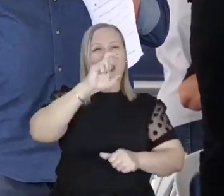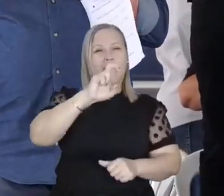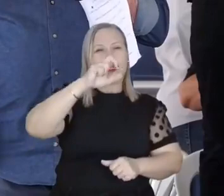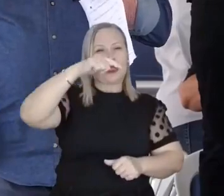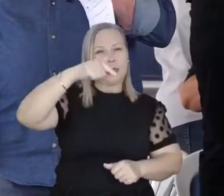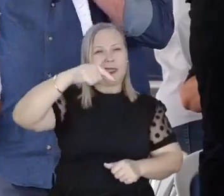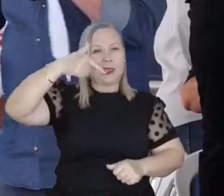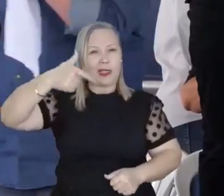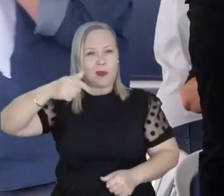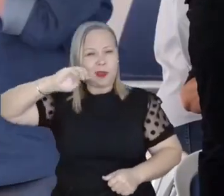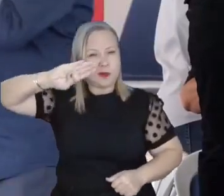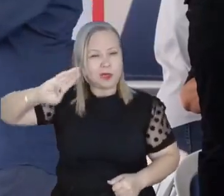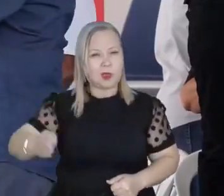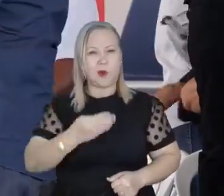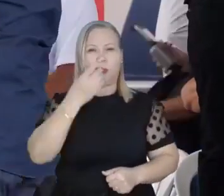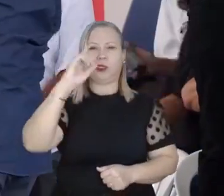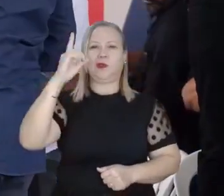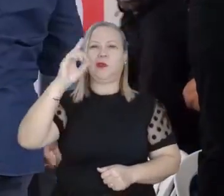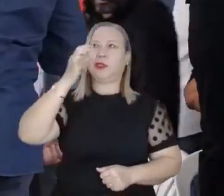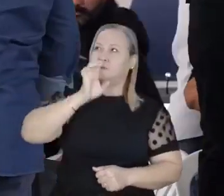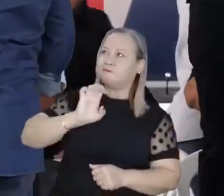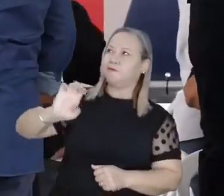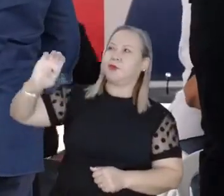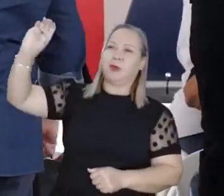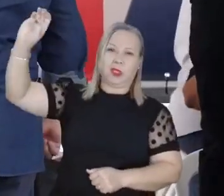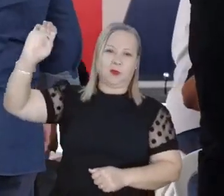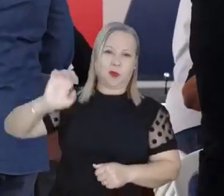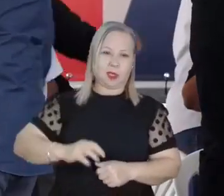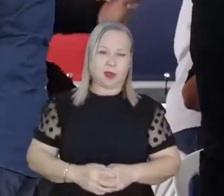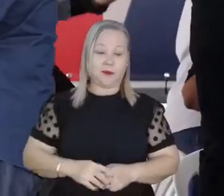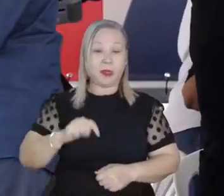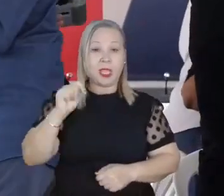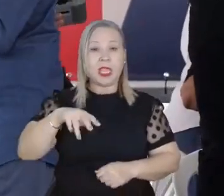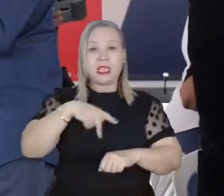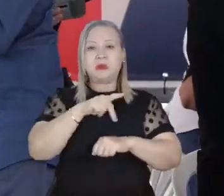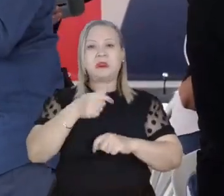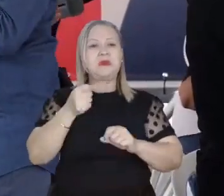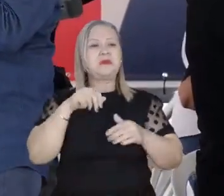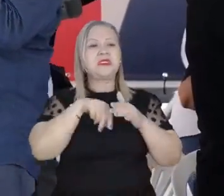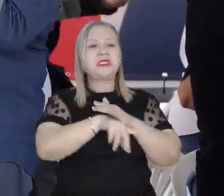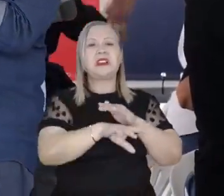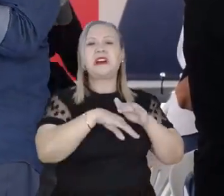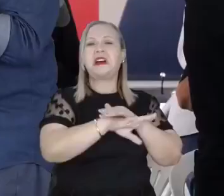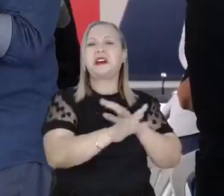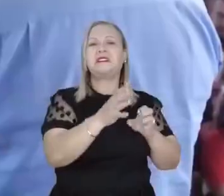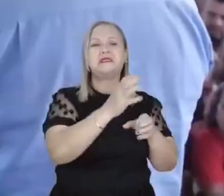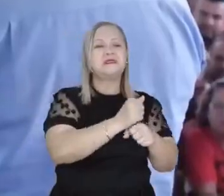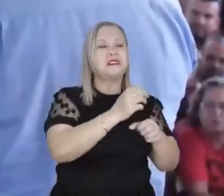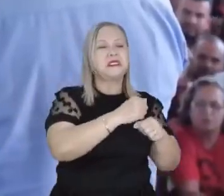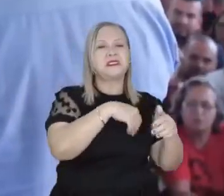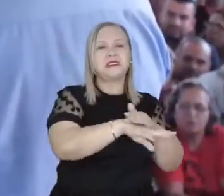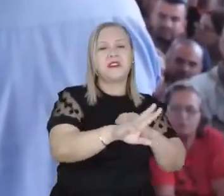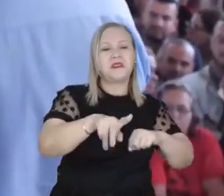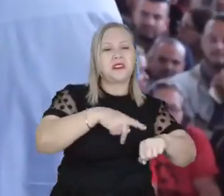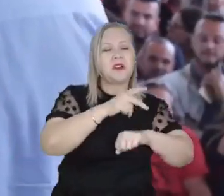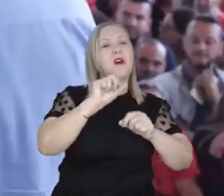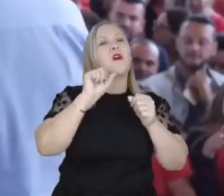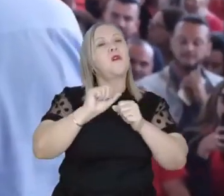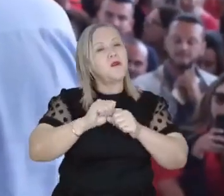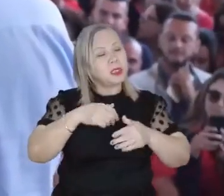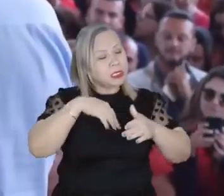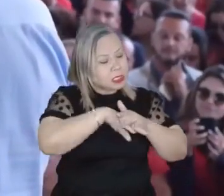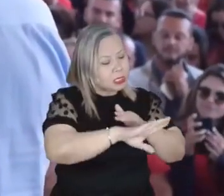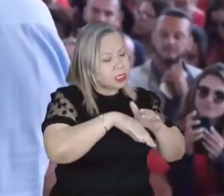gente exportava. Esse país não tinha reserva internacional. Nós fizemos uma reserva de 370 bilhões